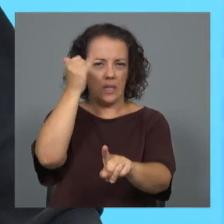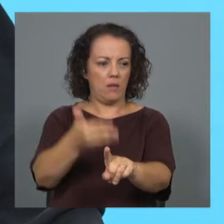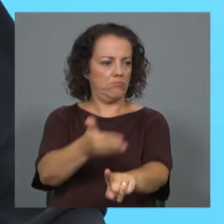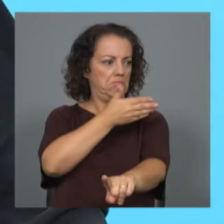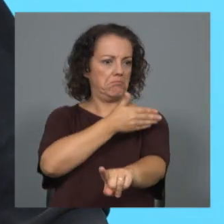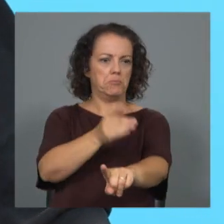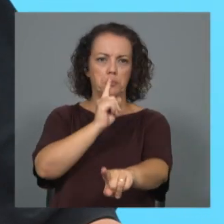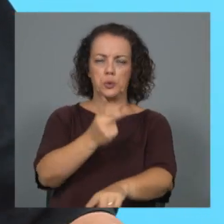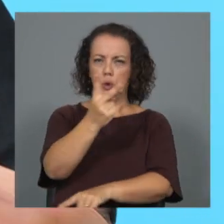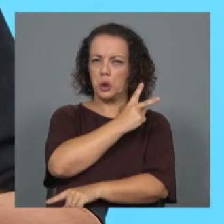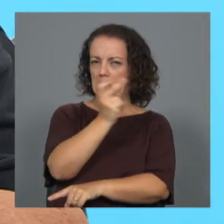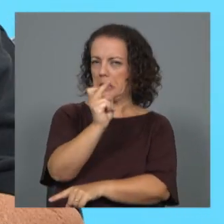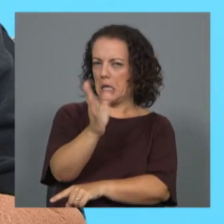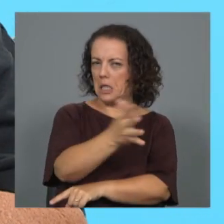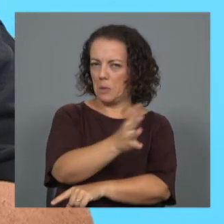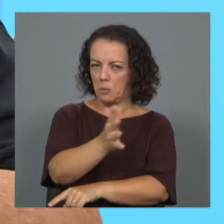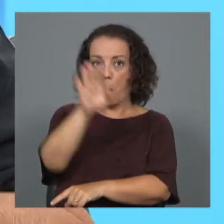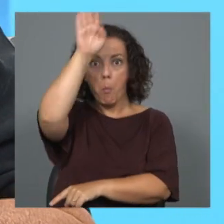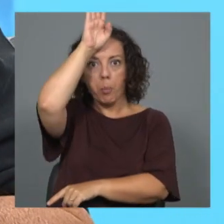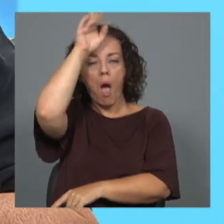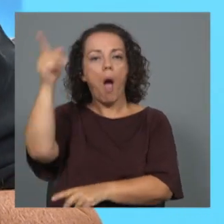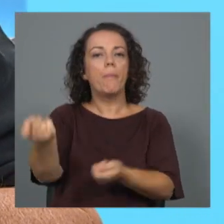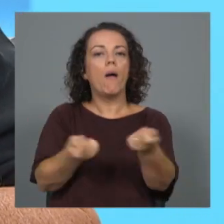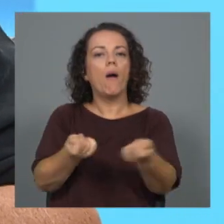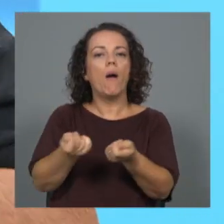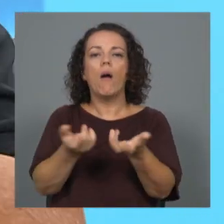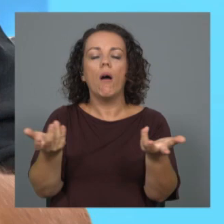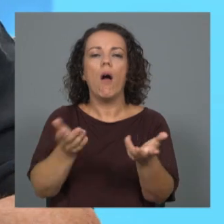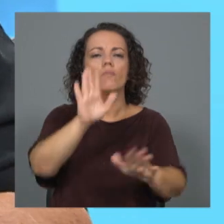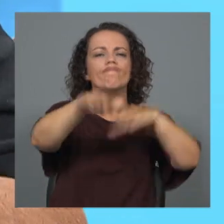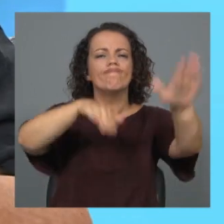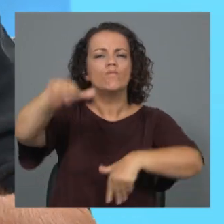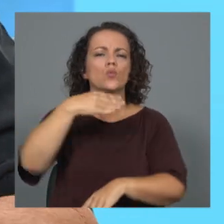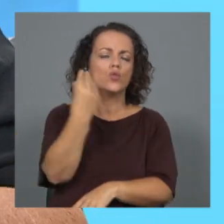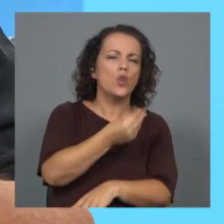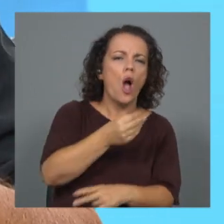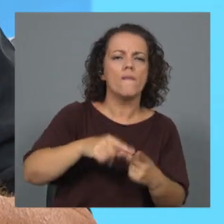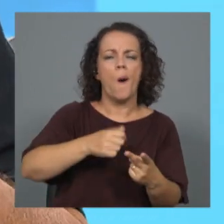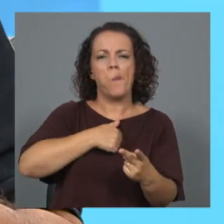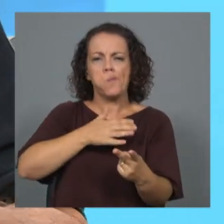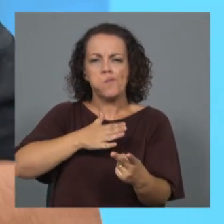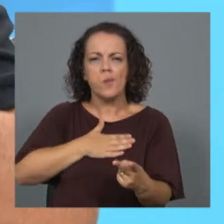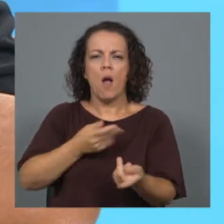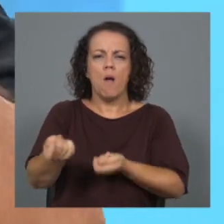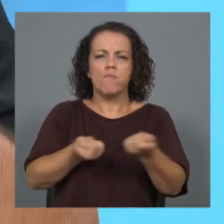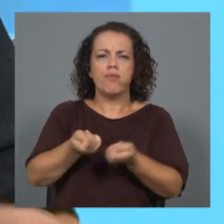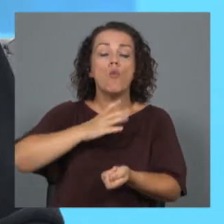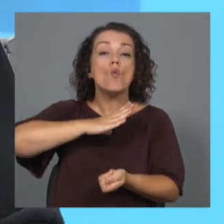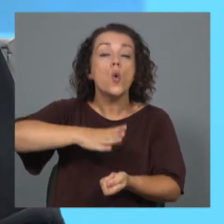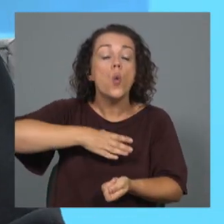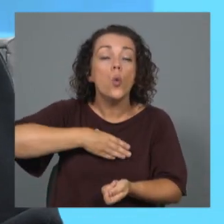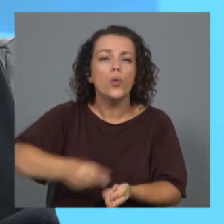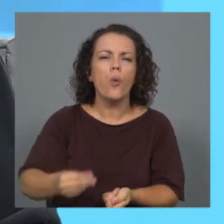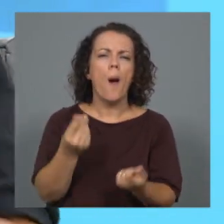lançou. Convocou jovens e empresários, economistas e gestores jovens do mundo